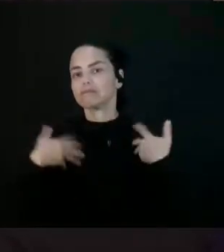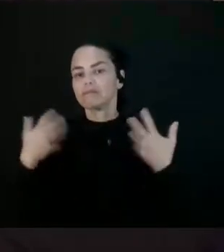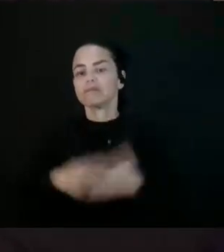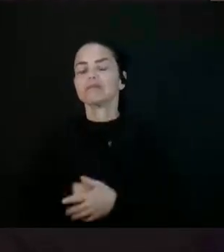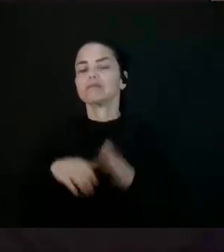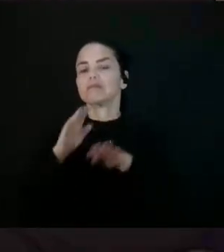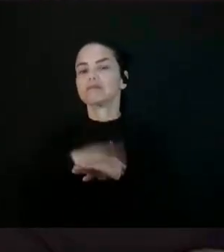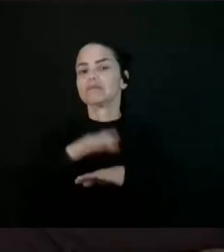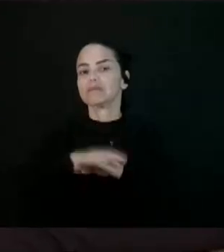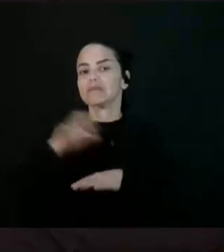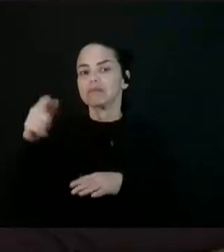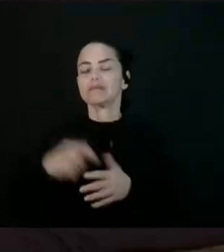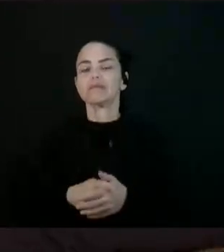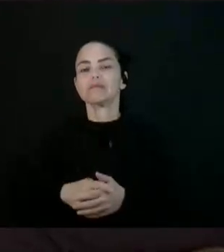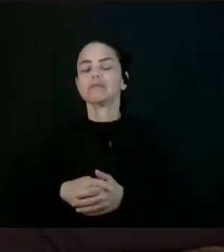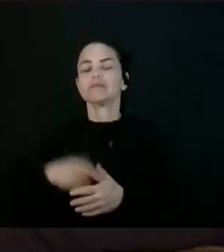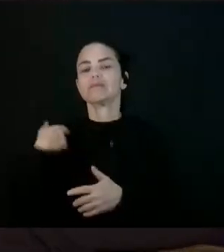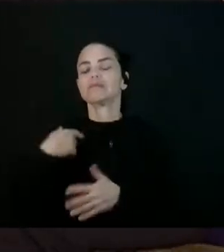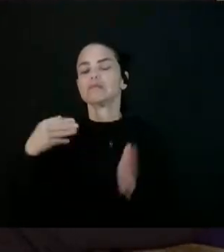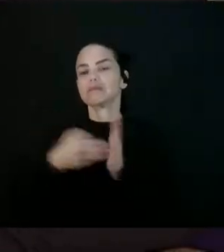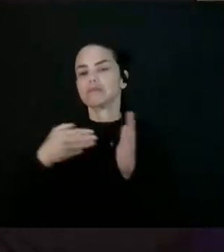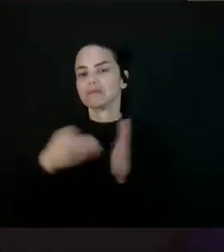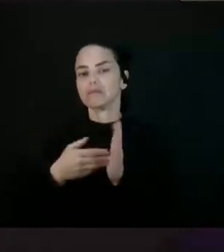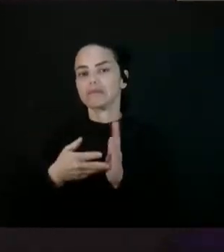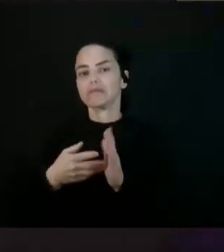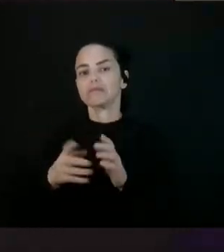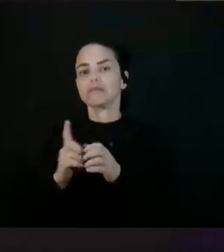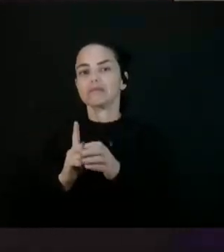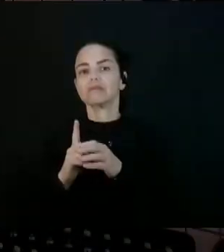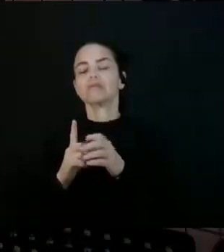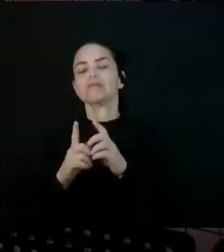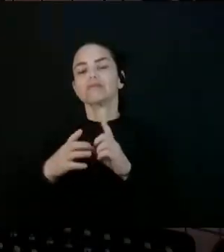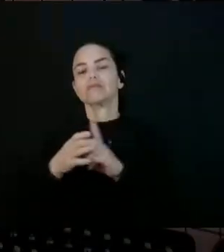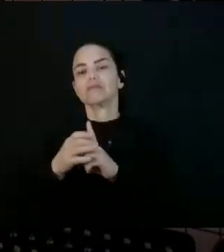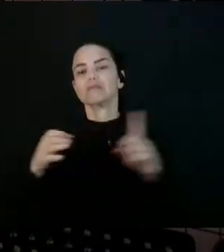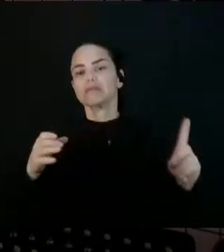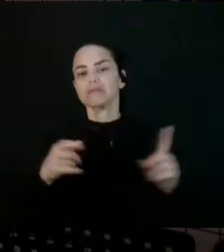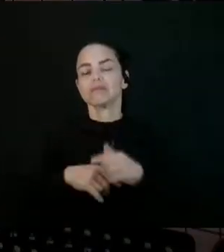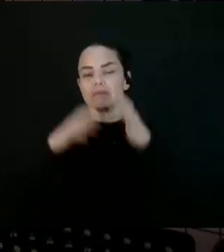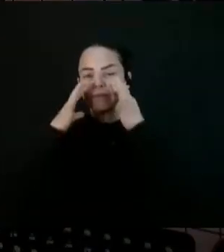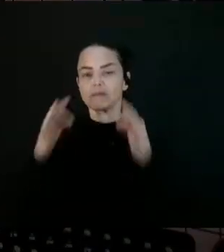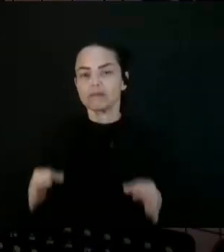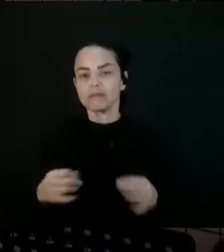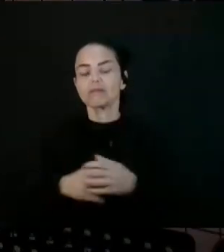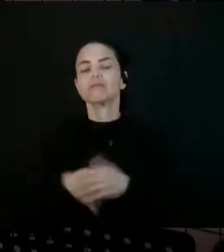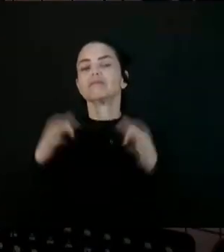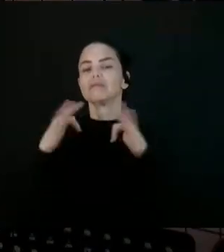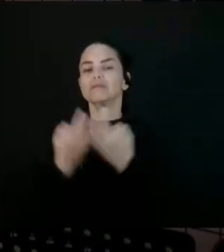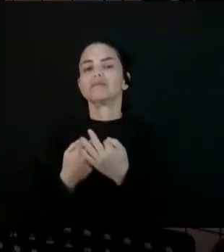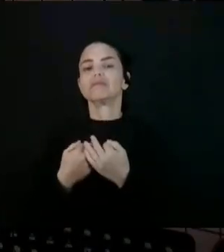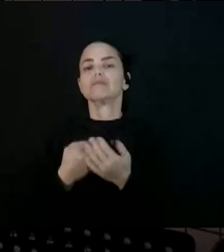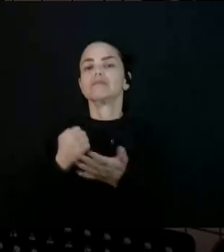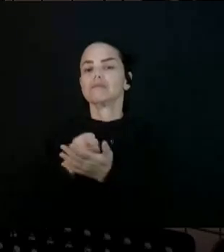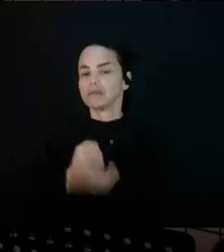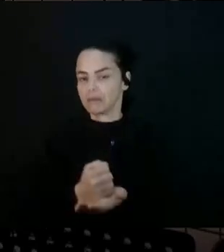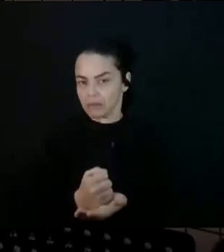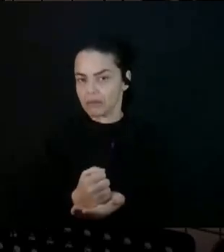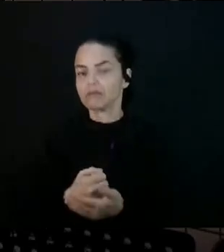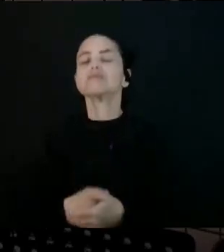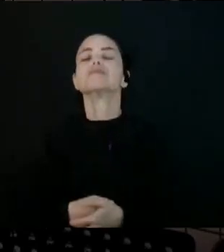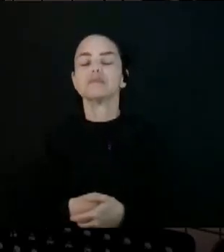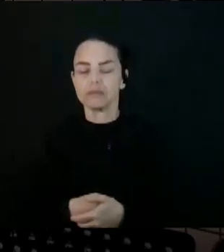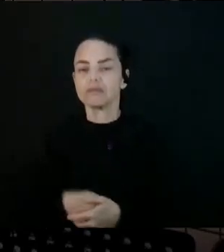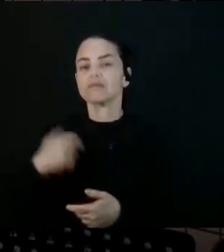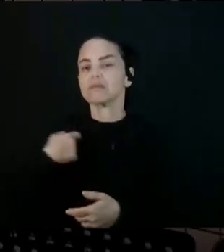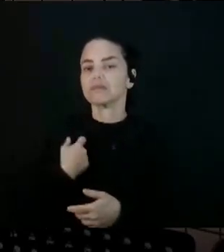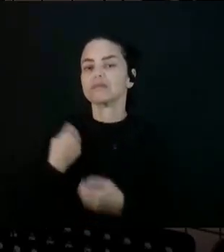status social ou motivo de exclusão, a atividade exige atenção. A família precisa colaborar muito com isso, né? Que forma que a